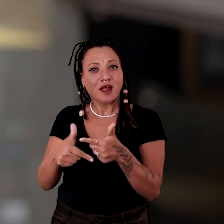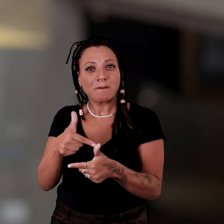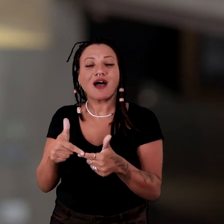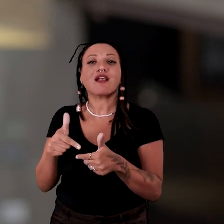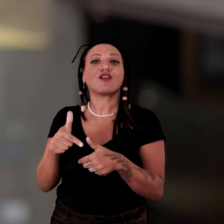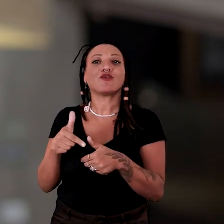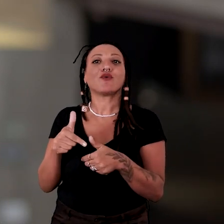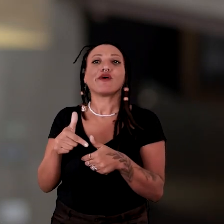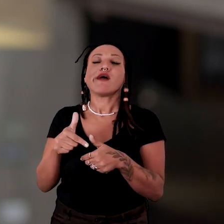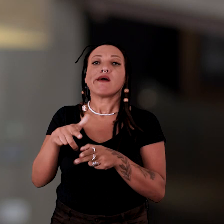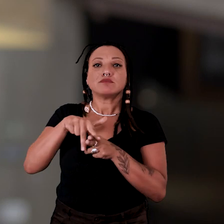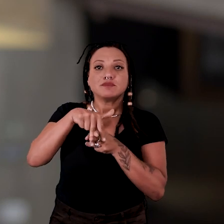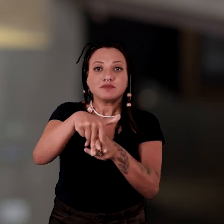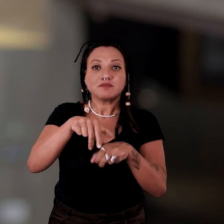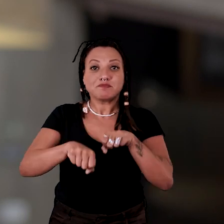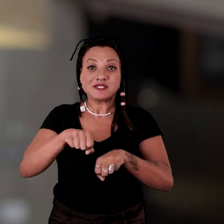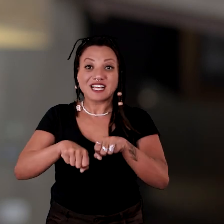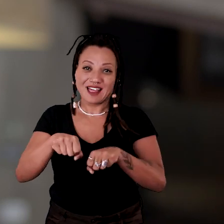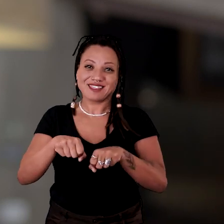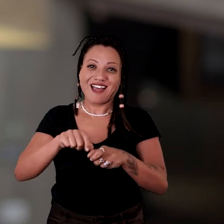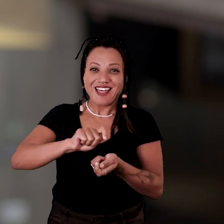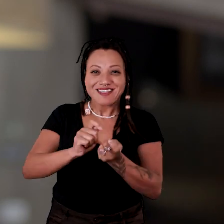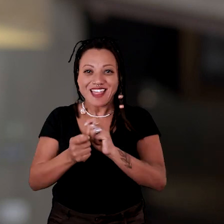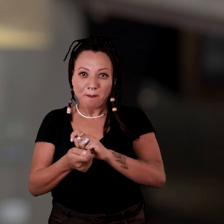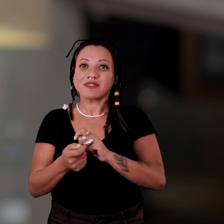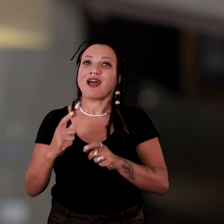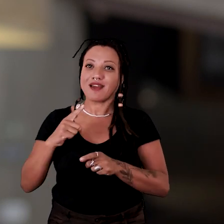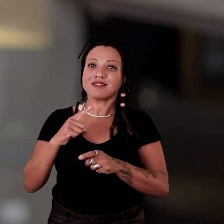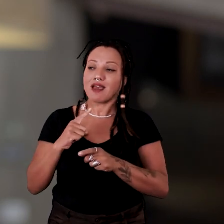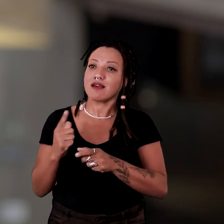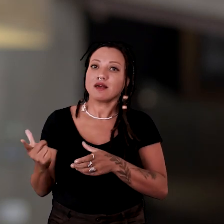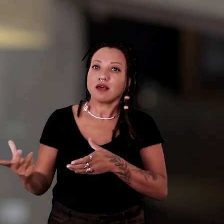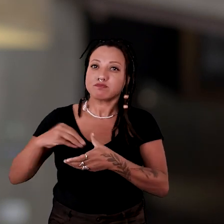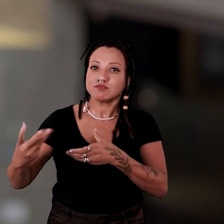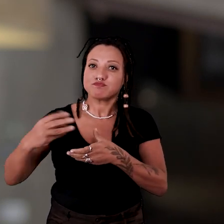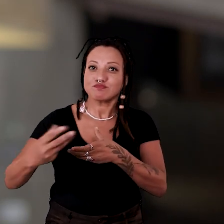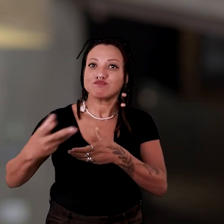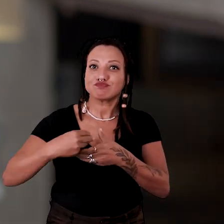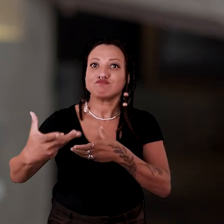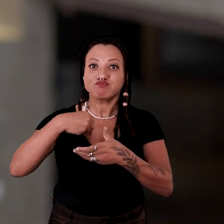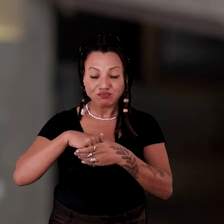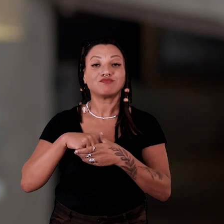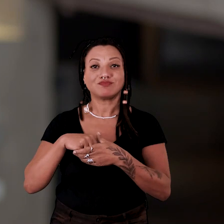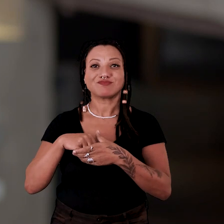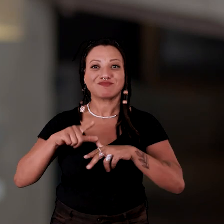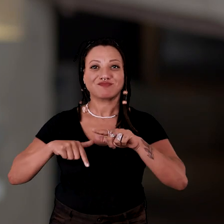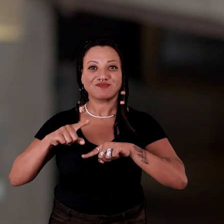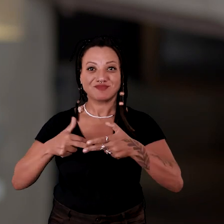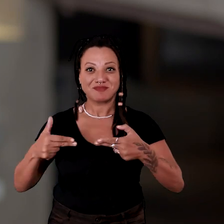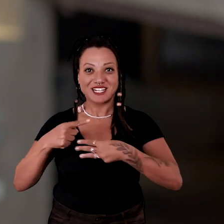a coleta de materiais recicláveis. Eles já fazem isso há tantos anos que eles já têm uma série de saberes com relação ao trabalho